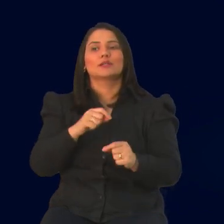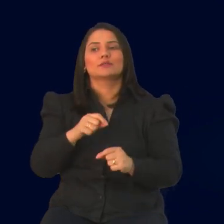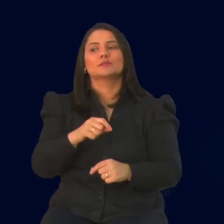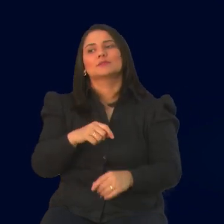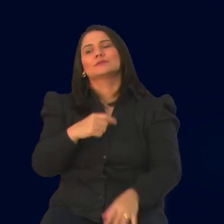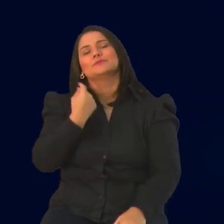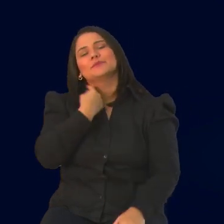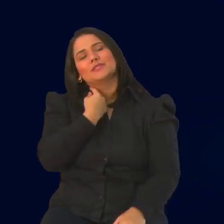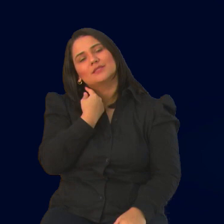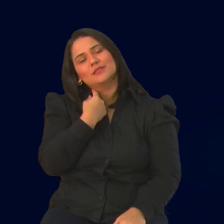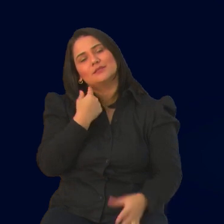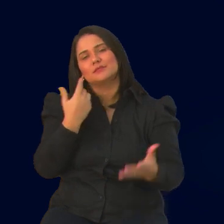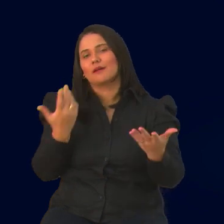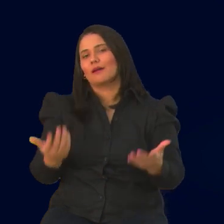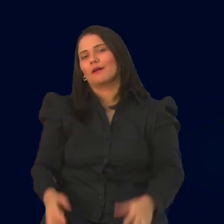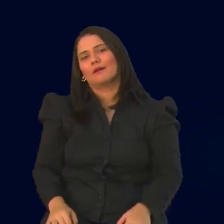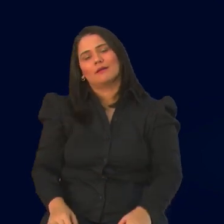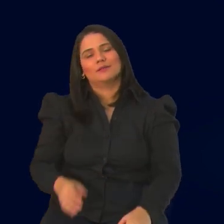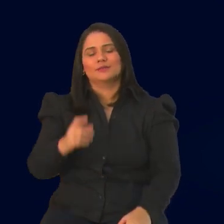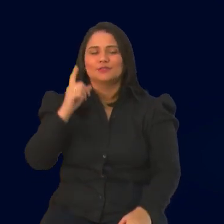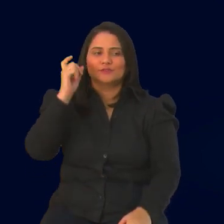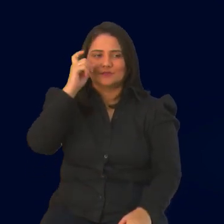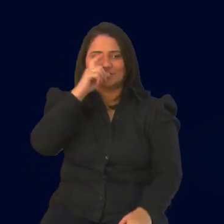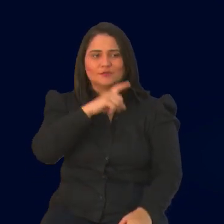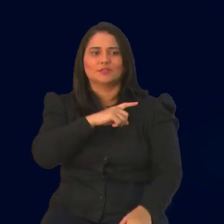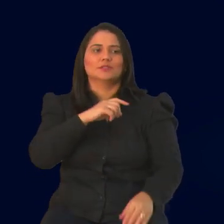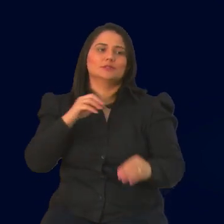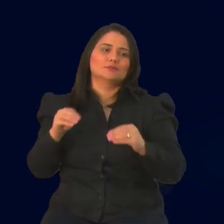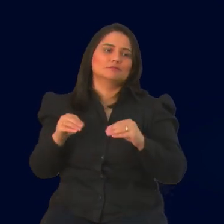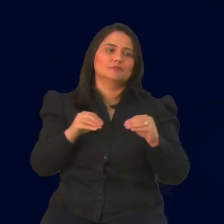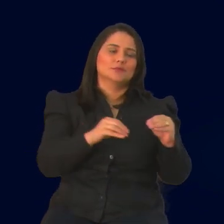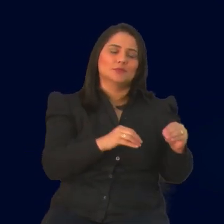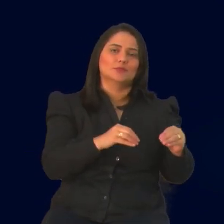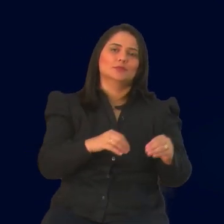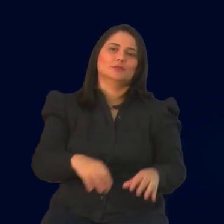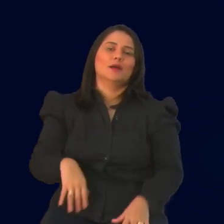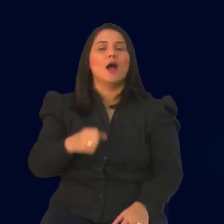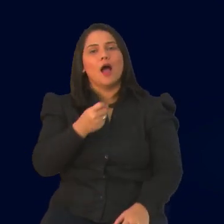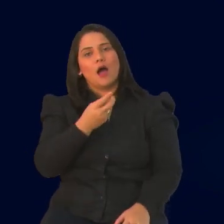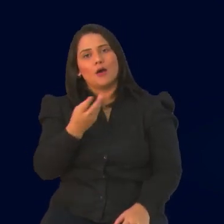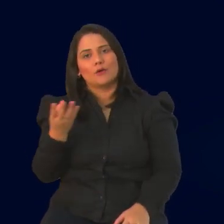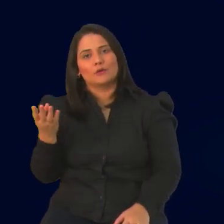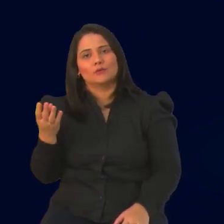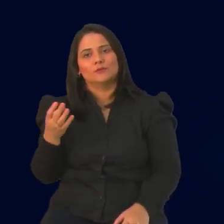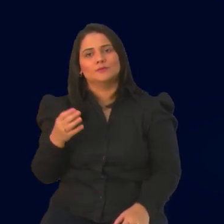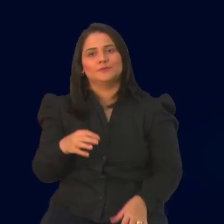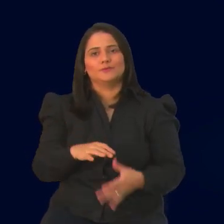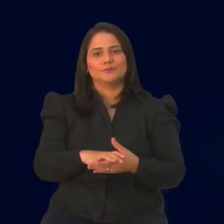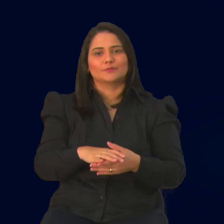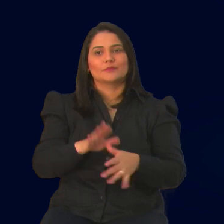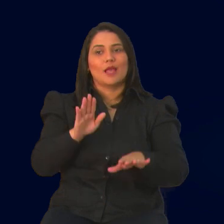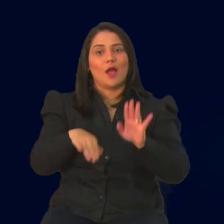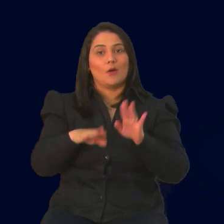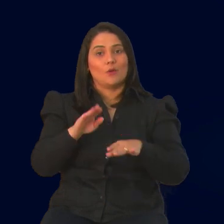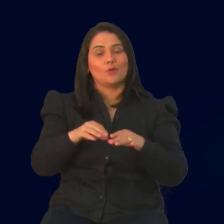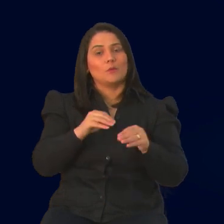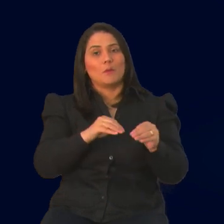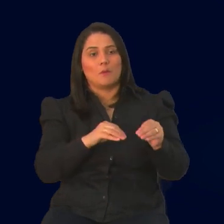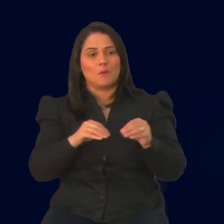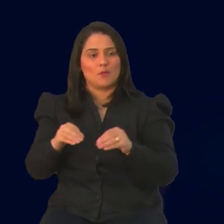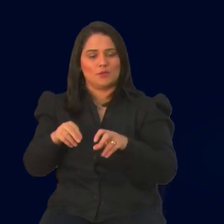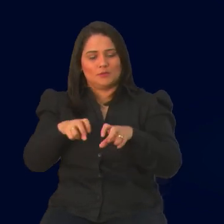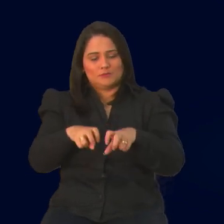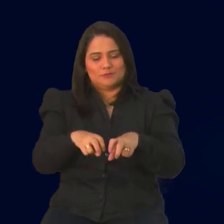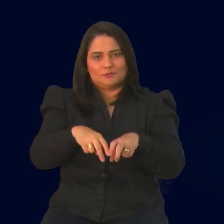que saco. Ah. Tem gente que muda assim. Vai para a cadeirinha do lado. É